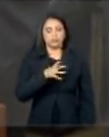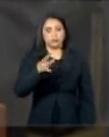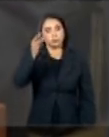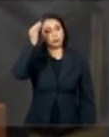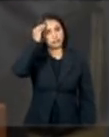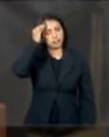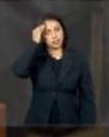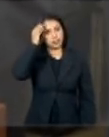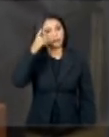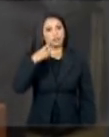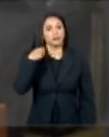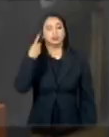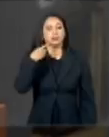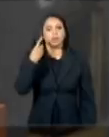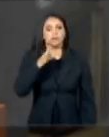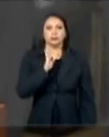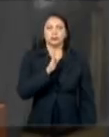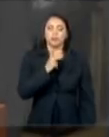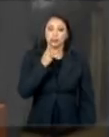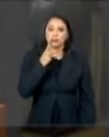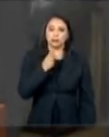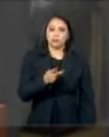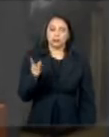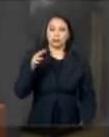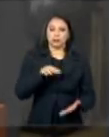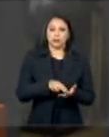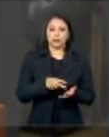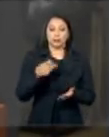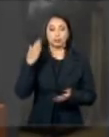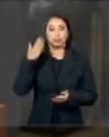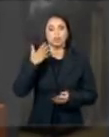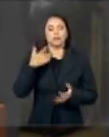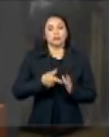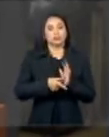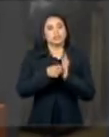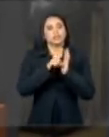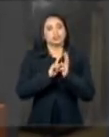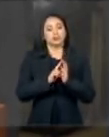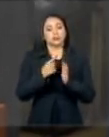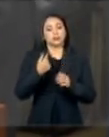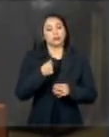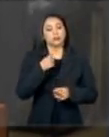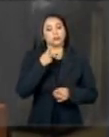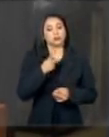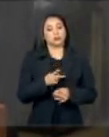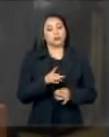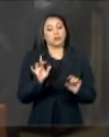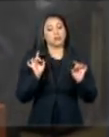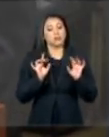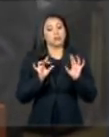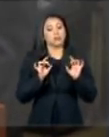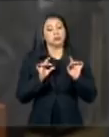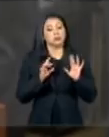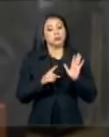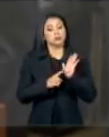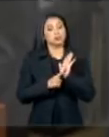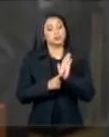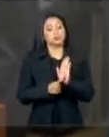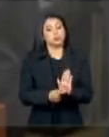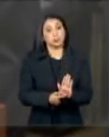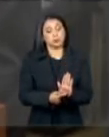abordaram a questão até o gol me concentrar as advogadas que já fizeram sustentações aliás a vossas excelências